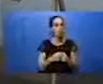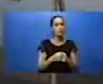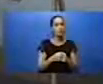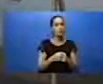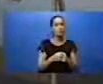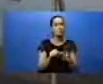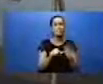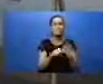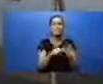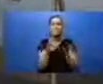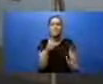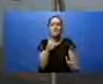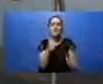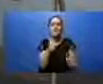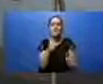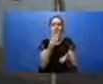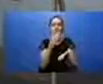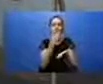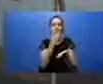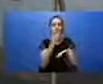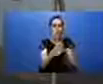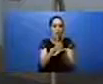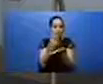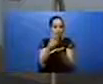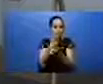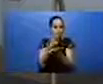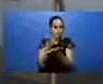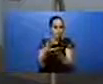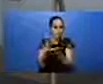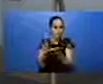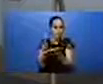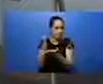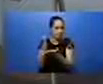repartição. Vamos pegar o exemplo 10 dividido por 2.